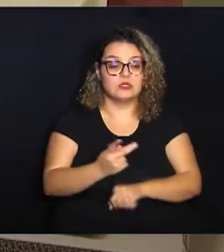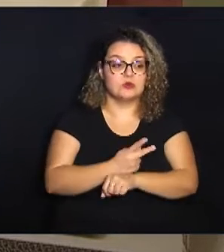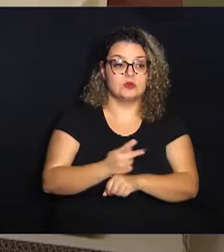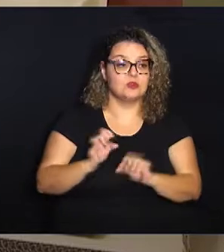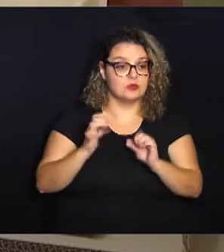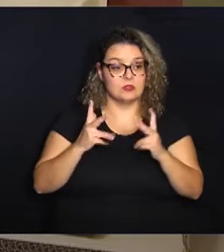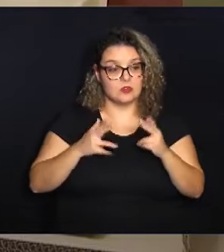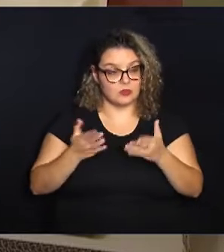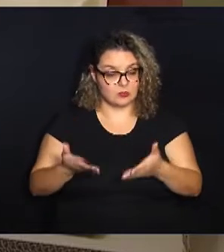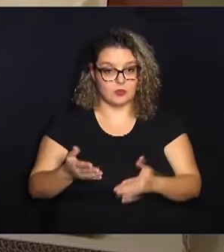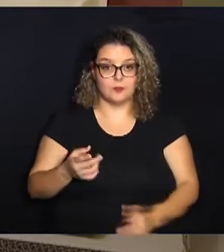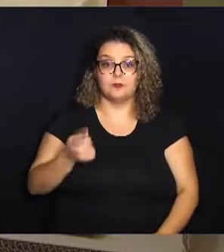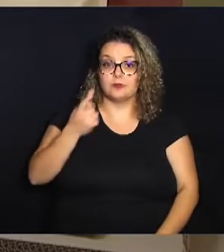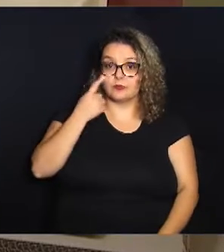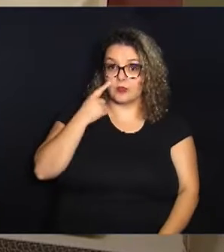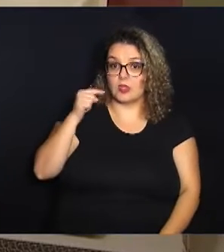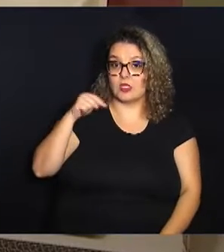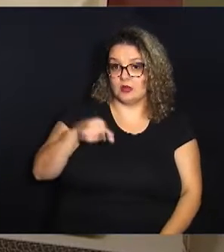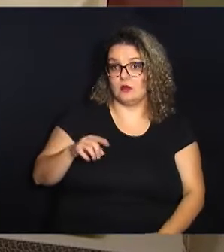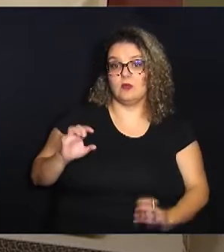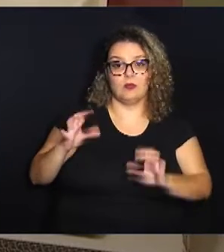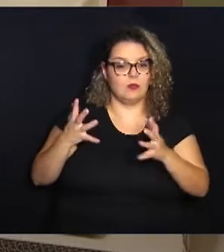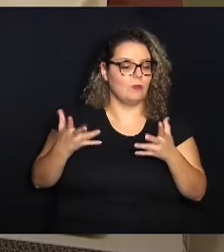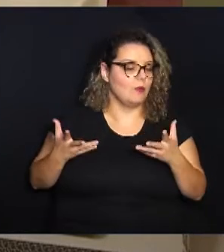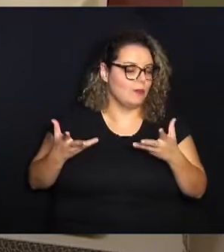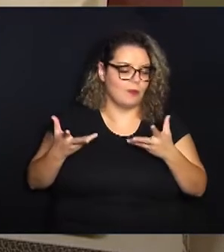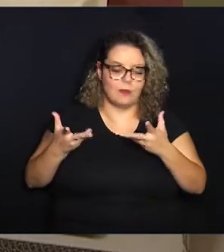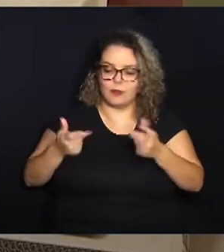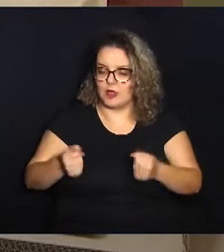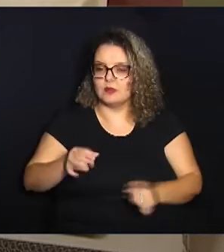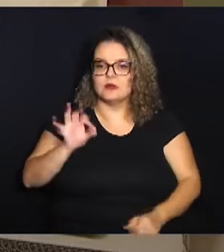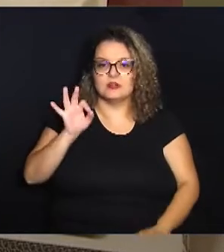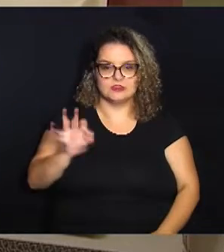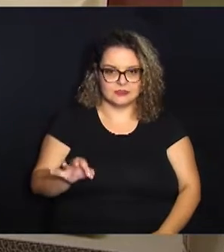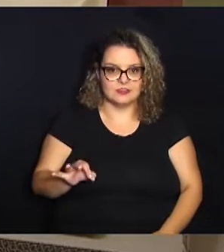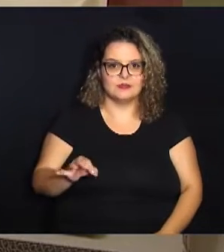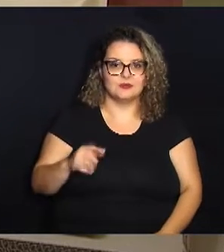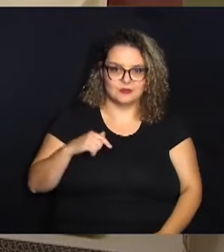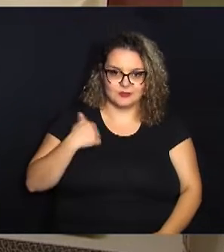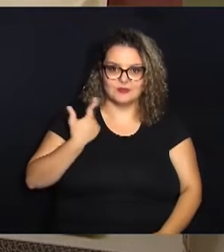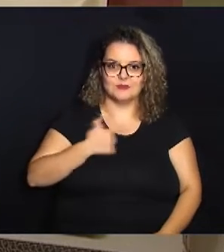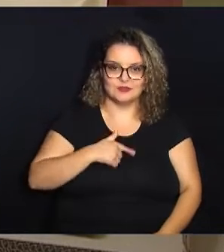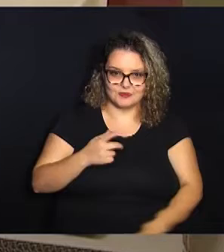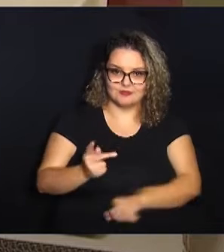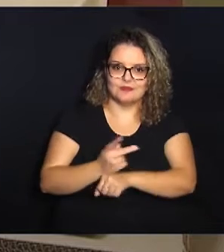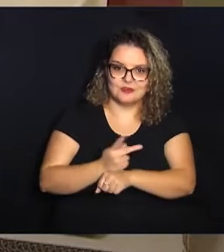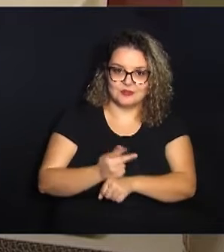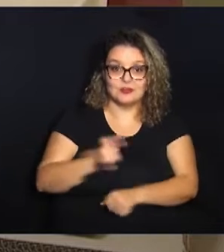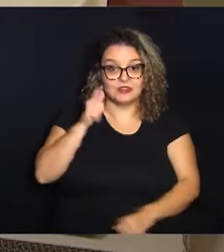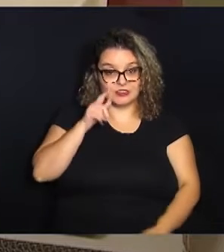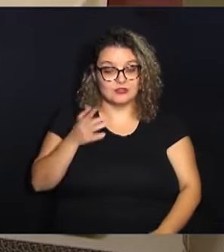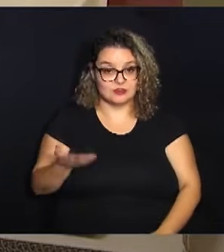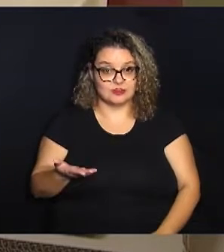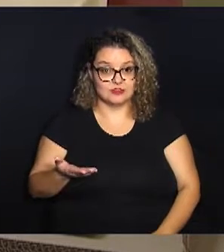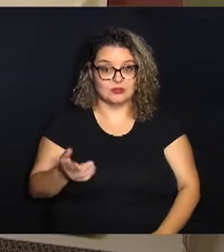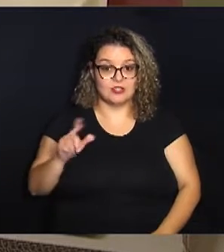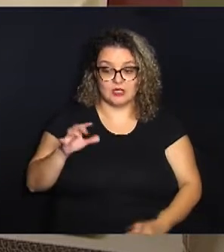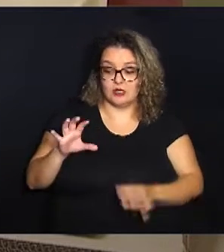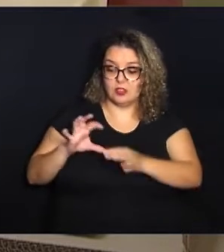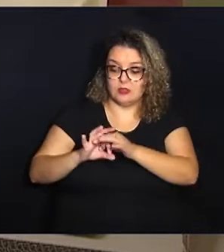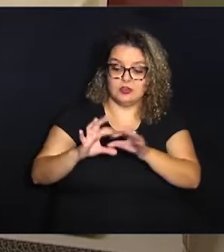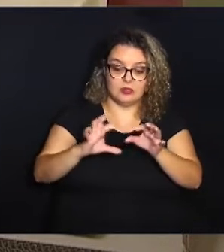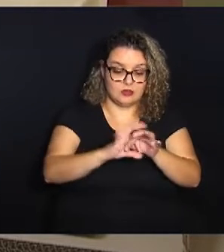como esse? Esse evento está sendo sensacional e foi exatamente o que a gente veio buscar e a gente está conseguindo, que são as